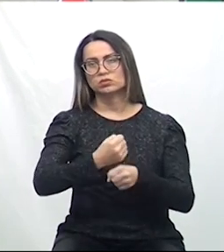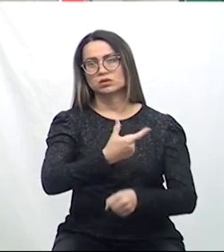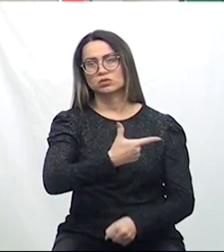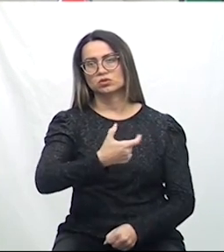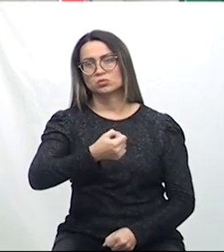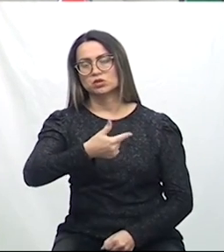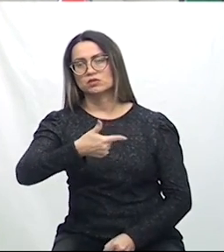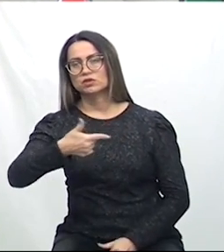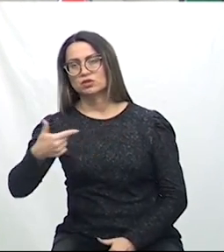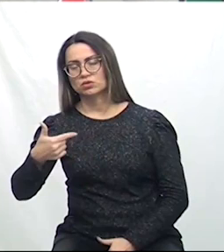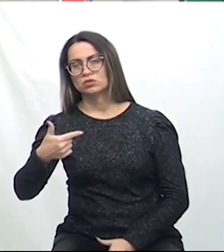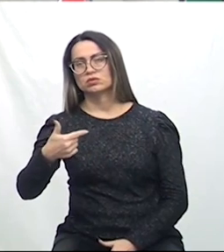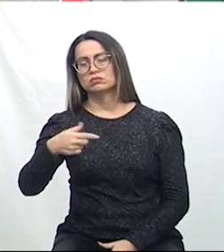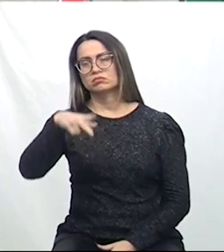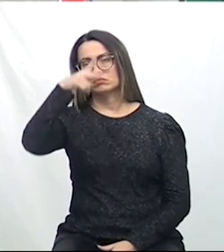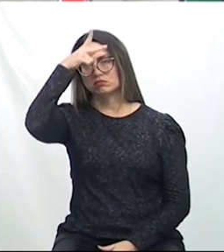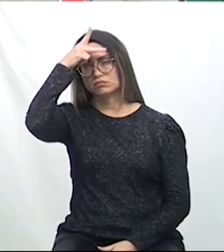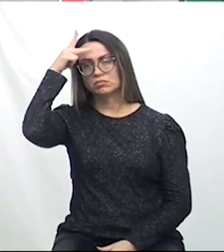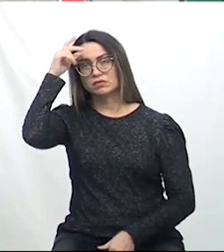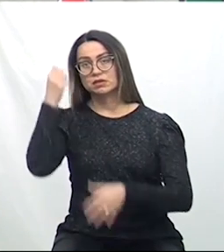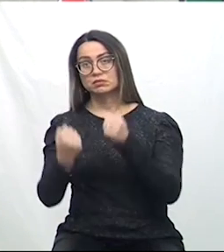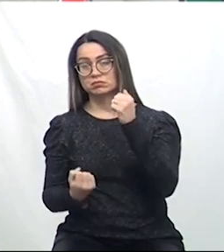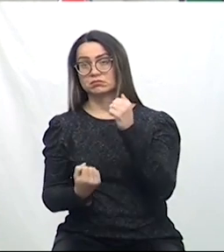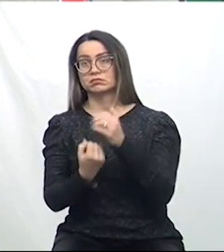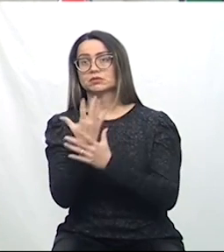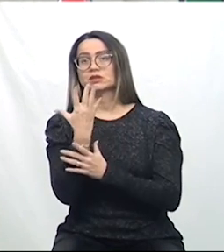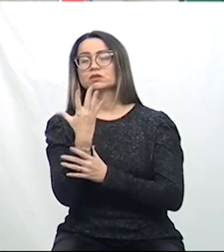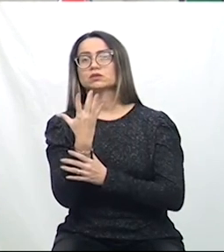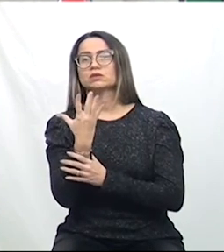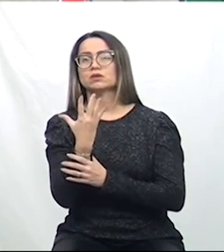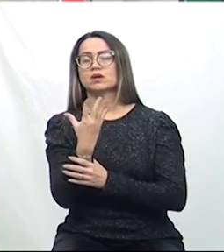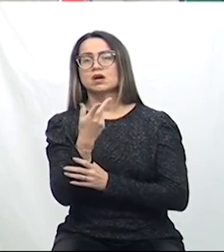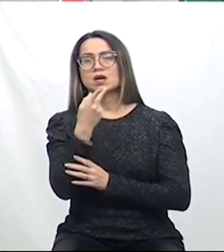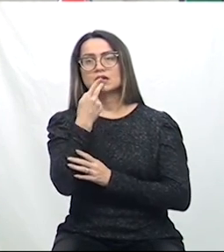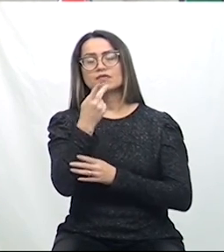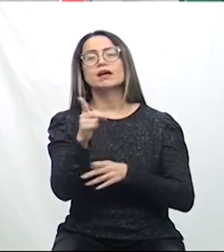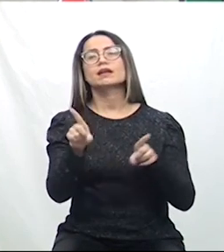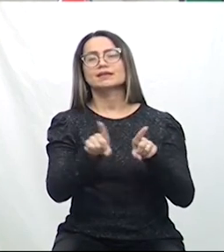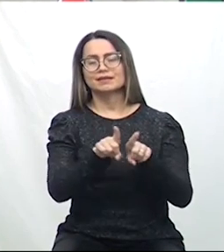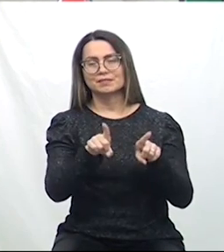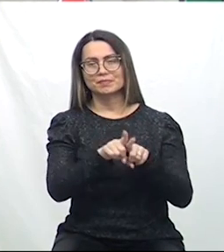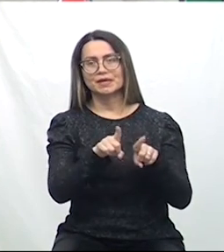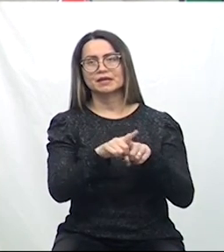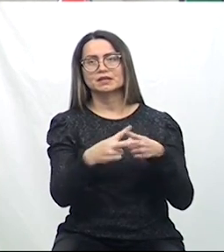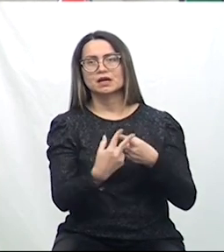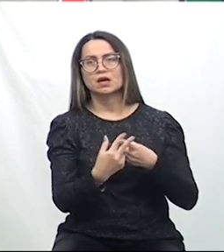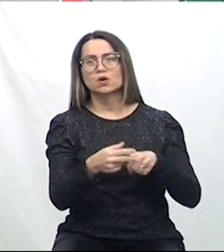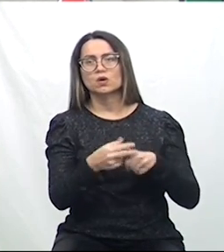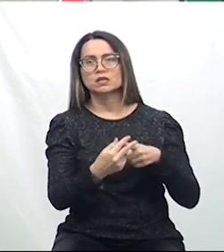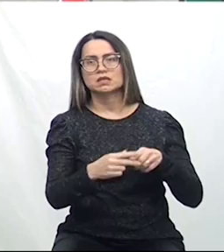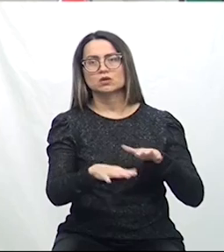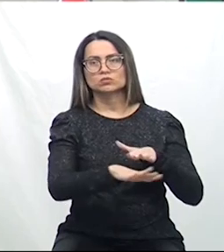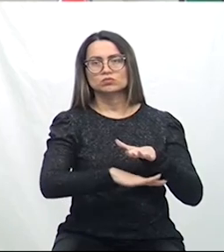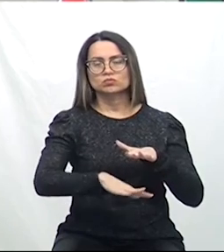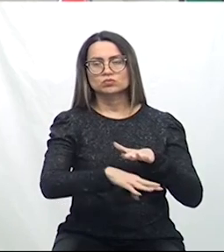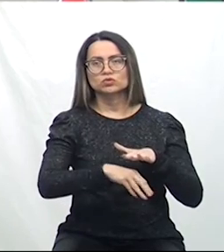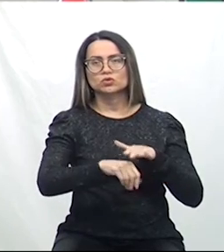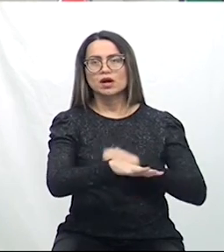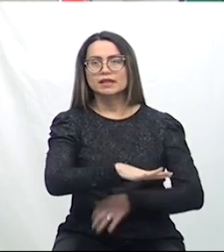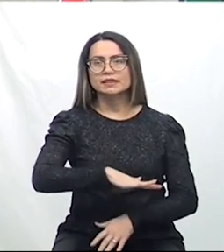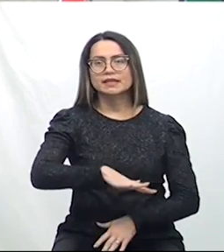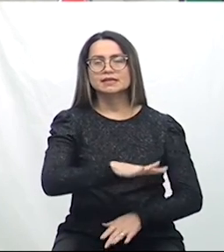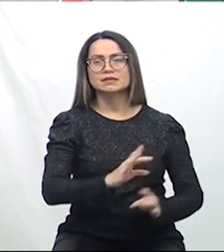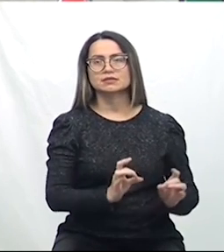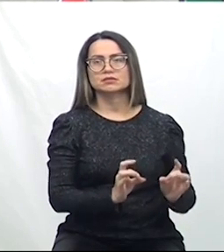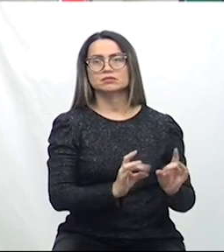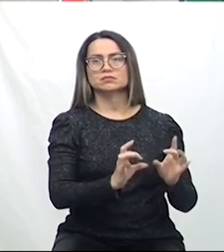De autoria do Prefeito Municipal, os quais tratam de correção do zoneamento do solo nas áreas que especificam